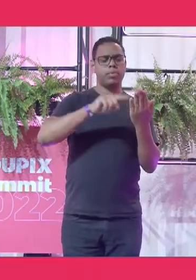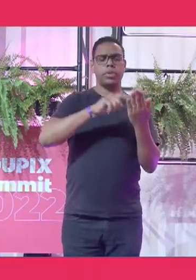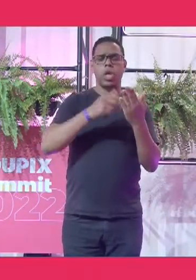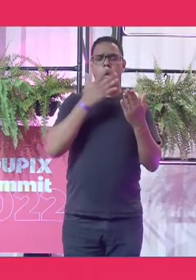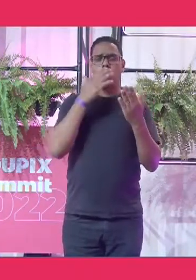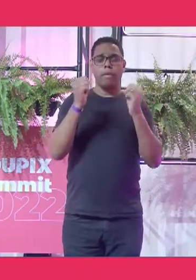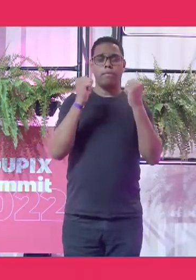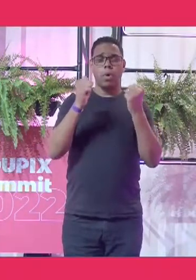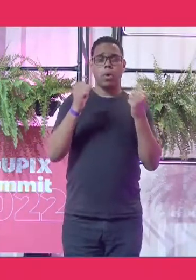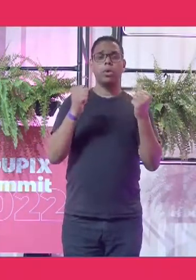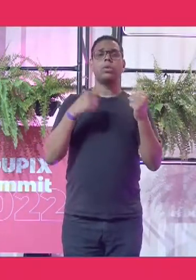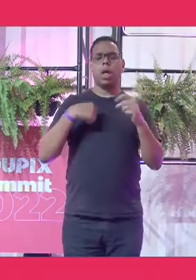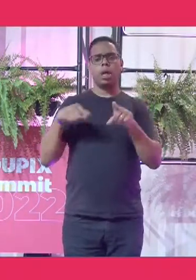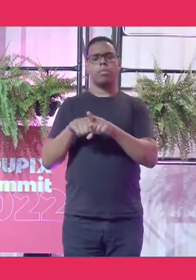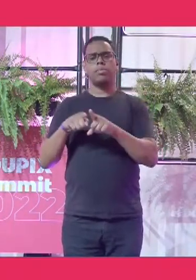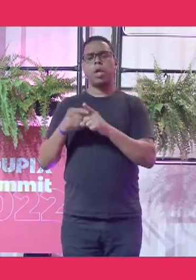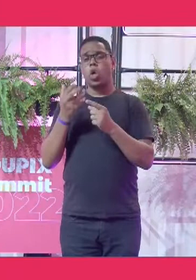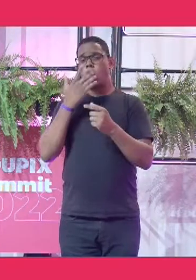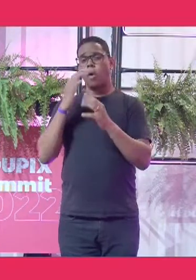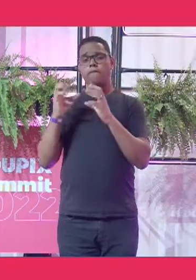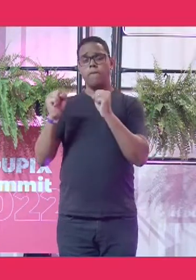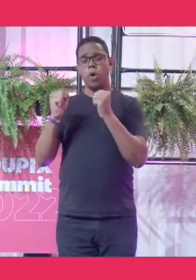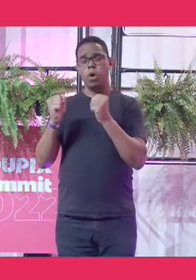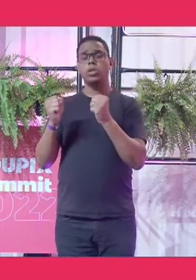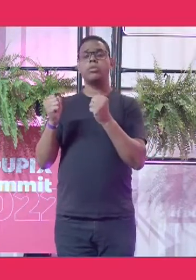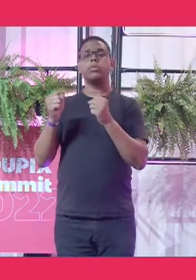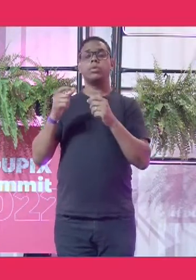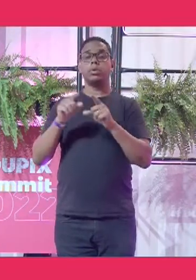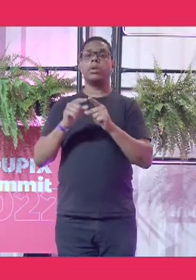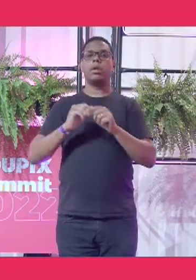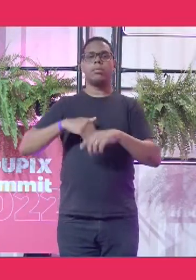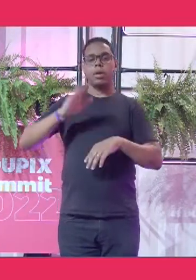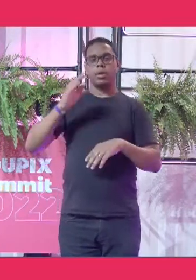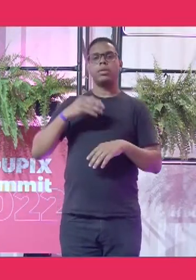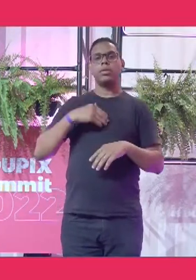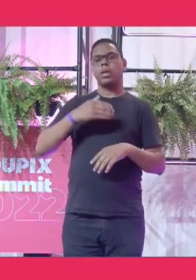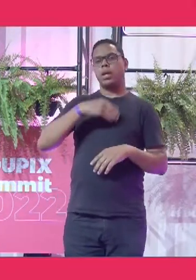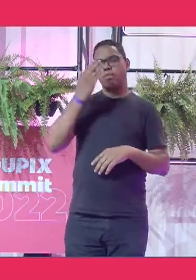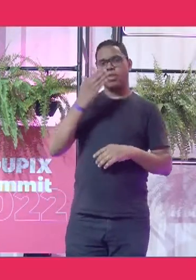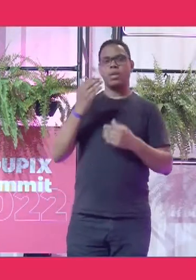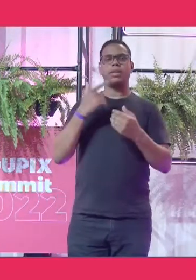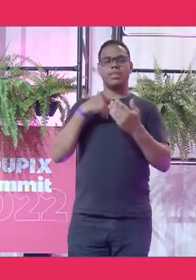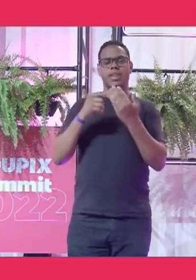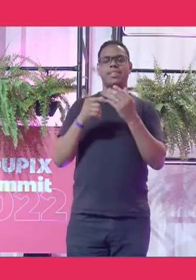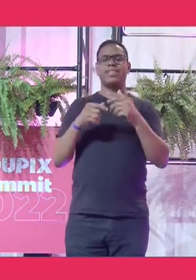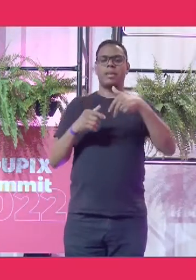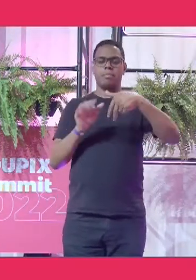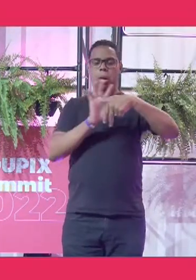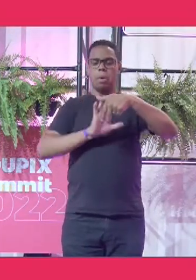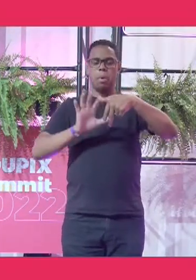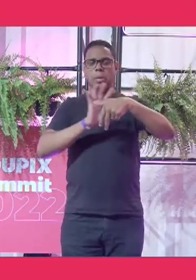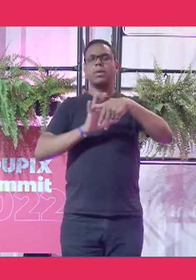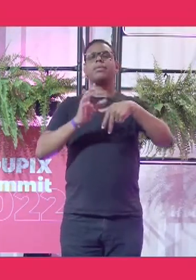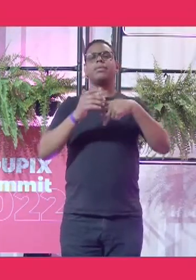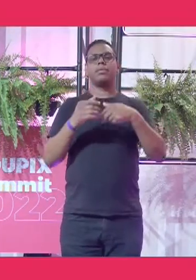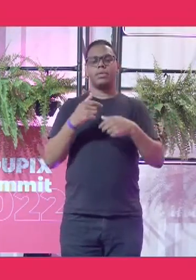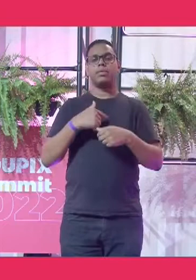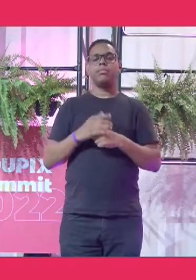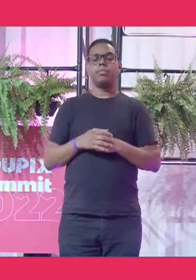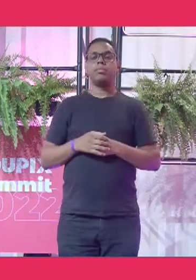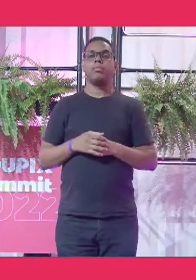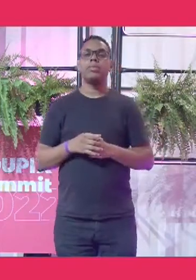saturadas. Falei, vou saturar as minhas fotos e desfocar o fundo. Era o auge do iPhone desfocado e eu era contra o desfoque do fundo.